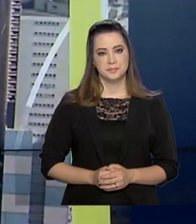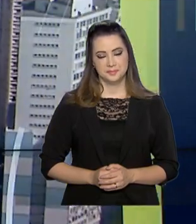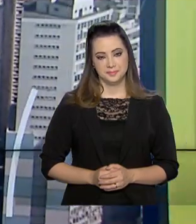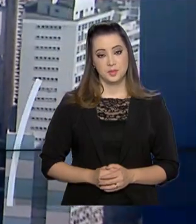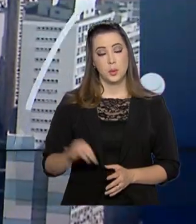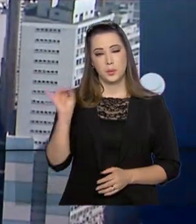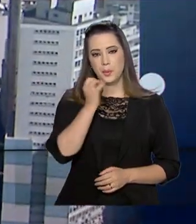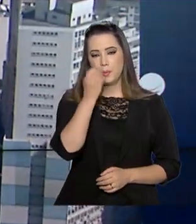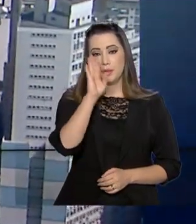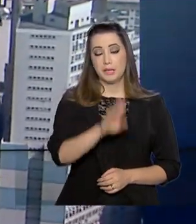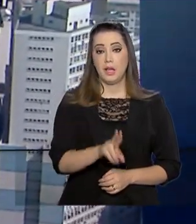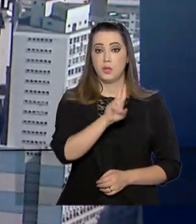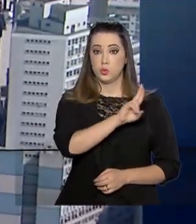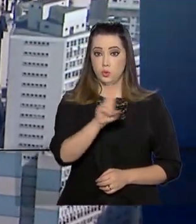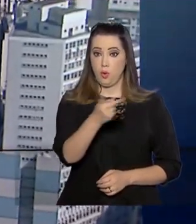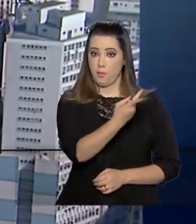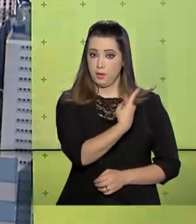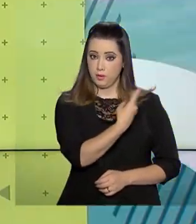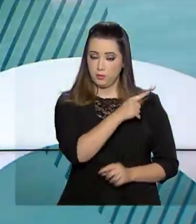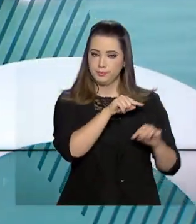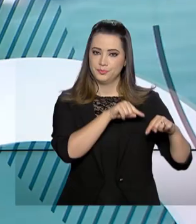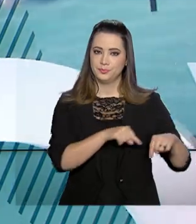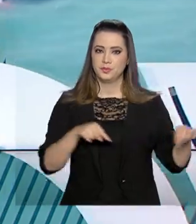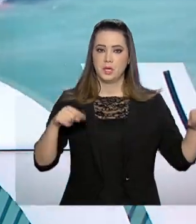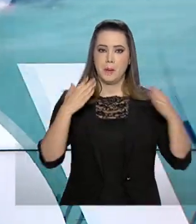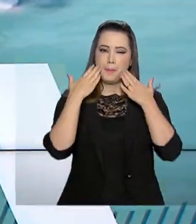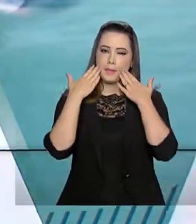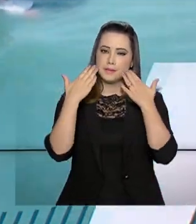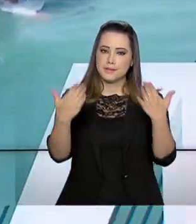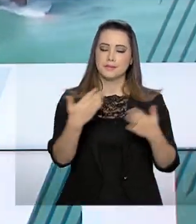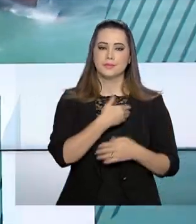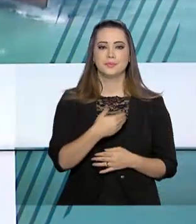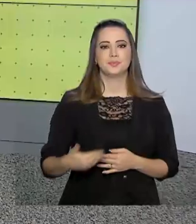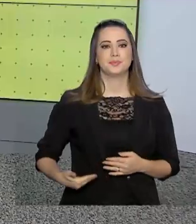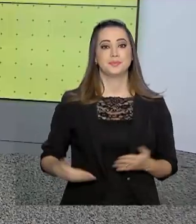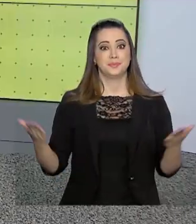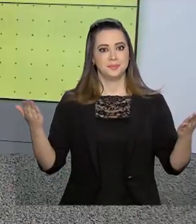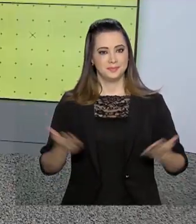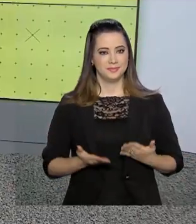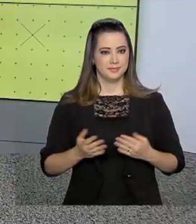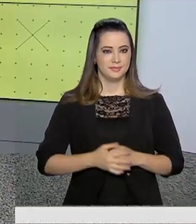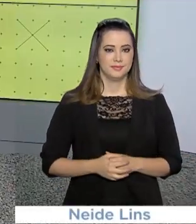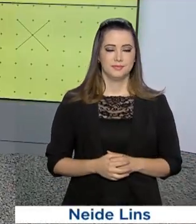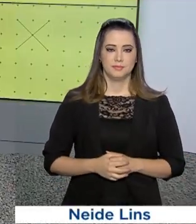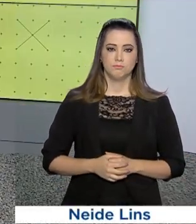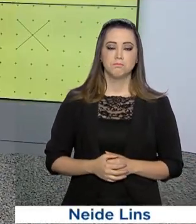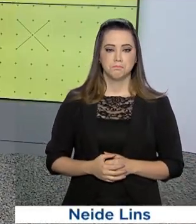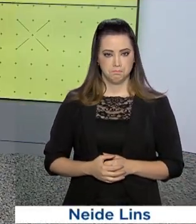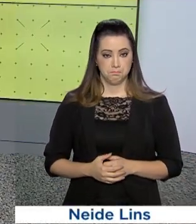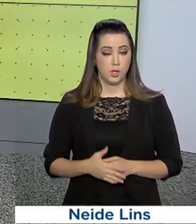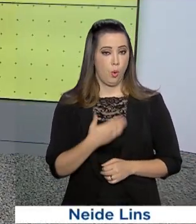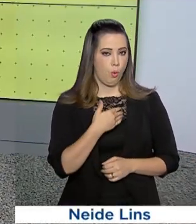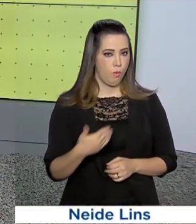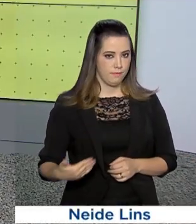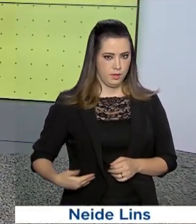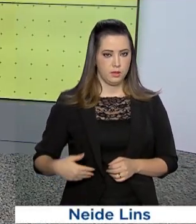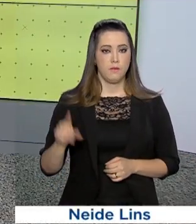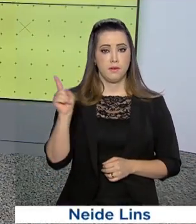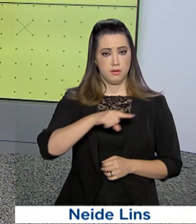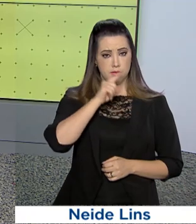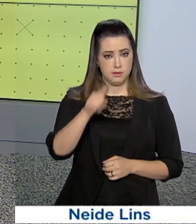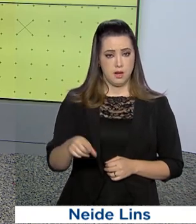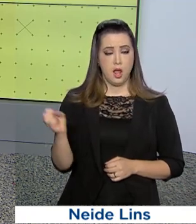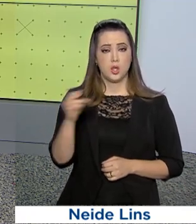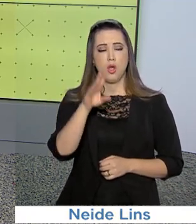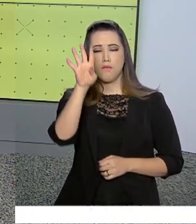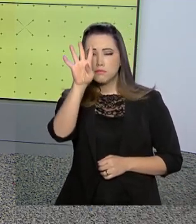Olá, boa tarde, eu sou Lilian Reis e estamos no ar com o Governo Agora. O Governo vai suspender a nova tabela de